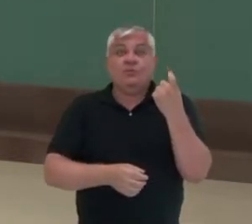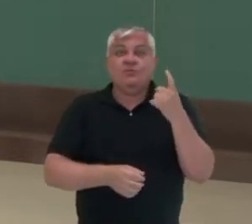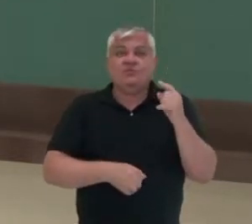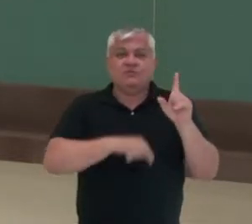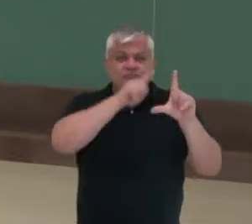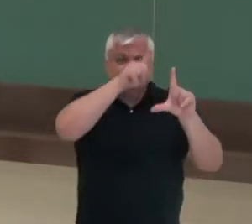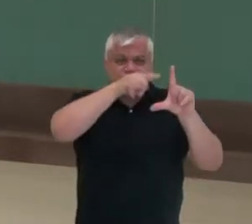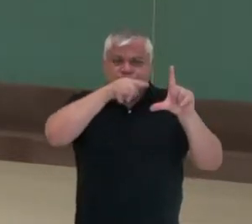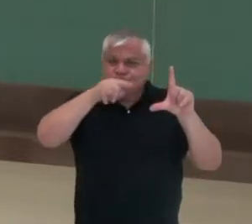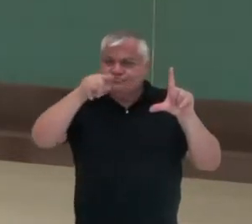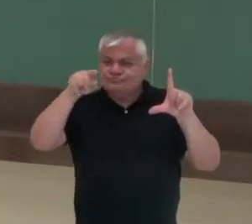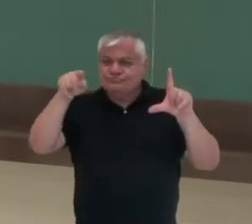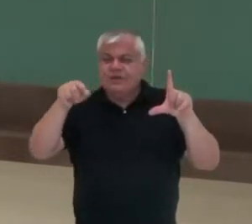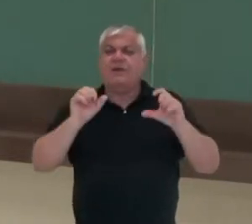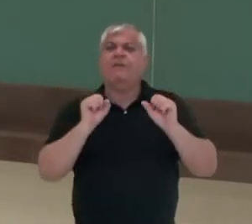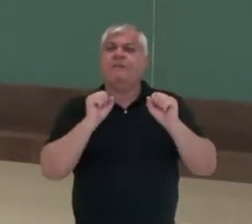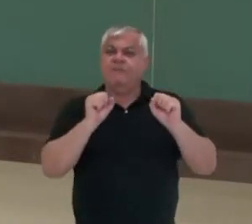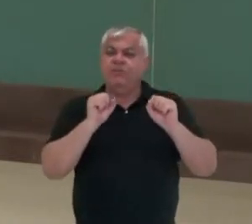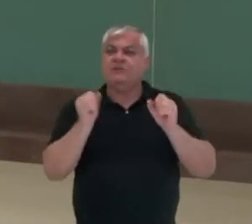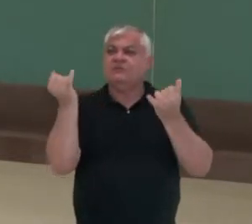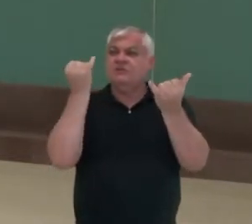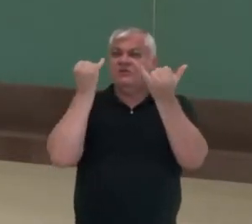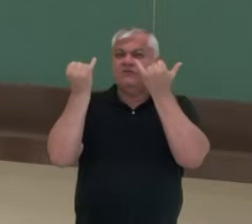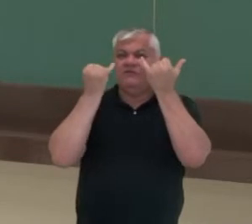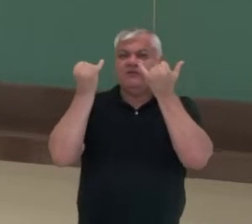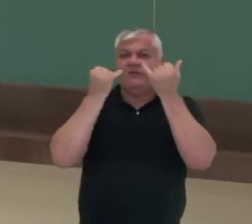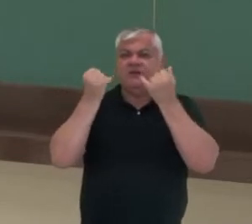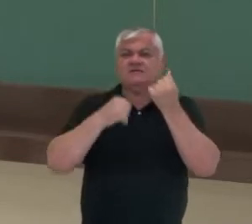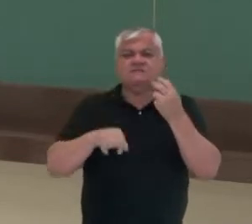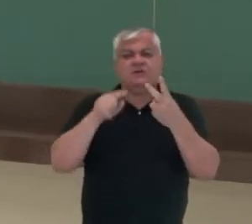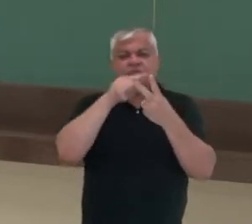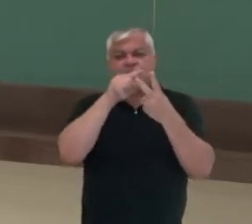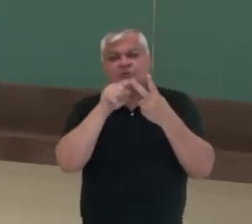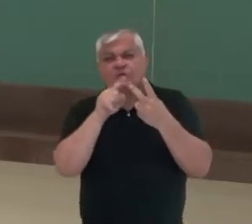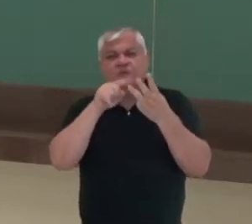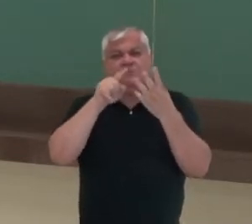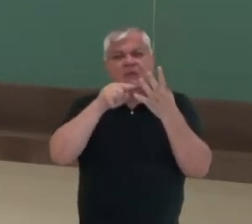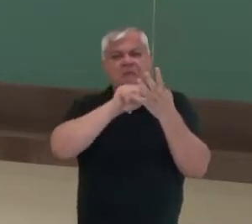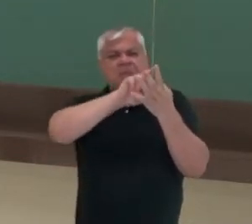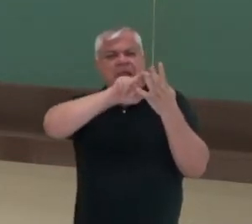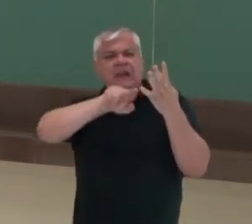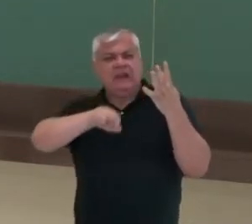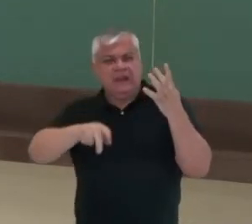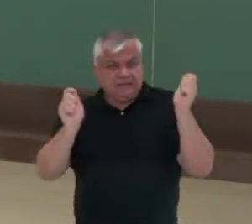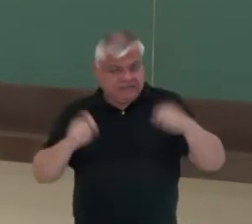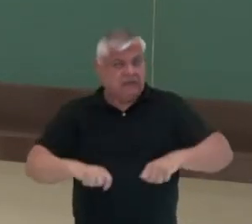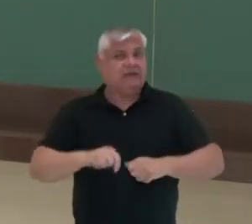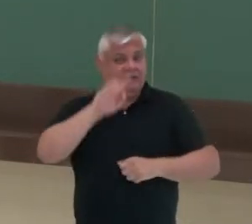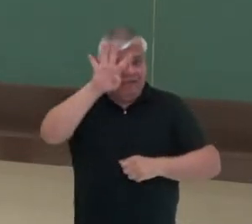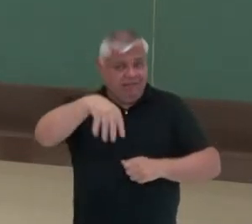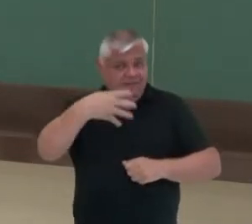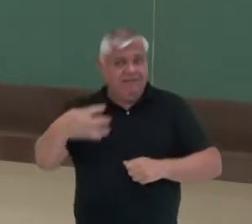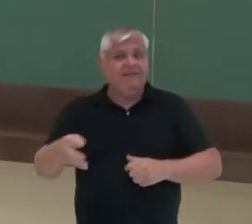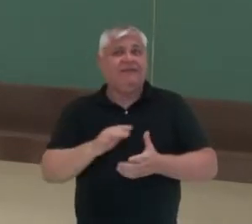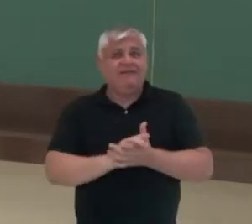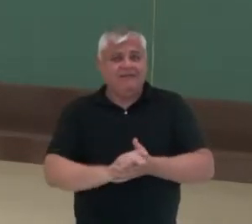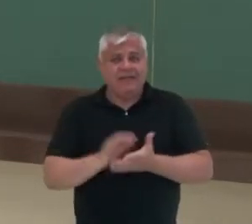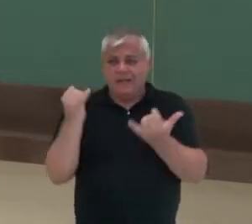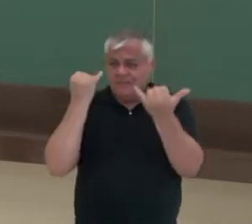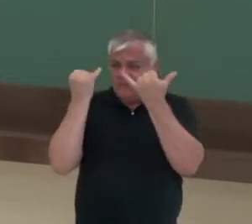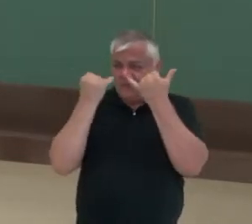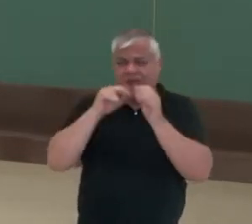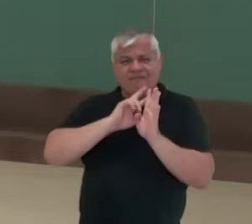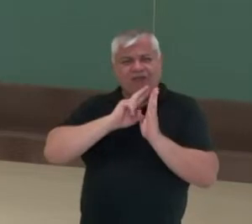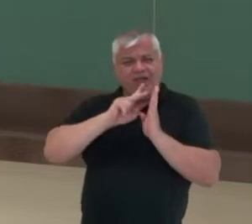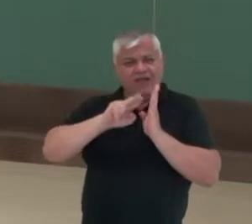de segmentos, podemos ter informações de duas ou mais tabelas? Isso mesmo, então nesse gráfico a gente pode conter várias informações dependendo